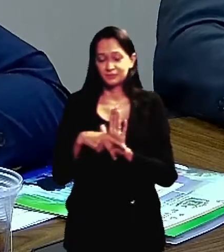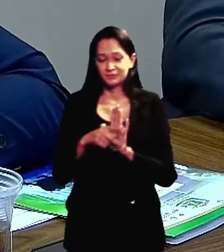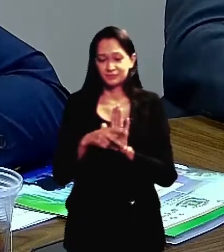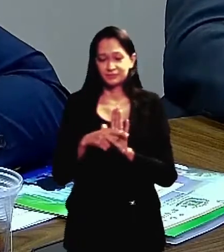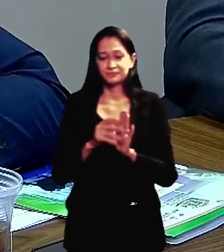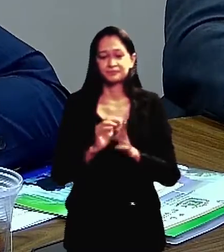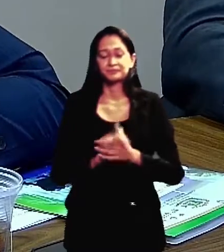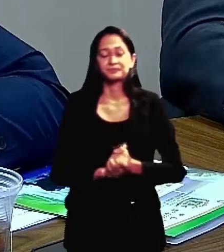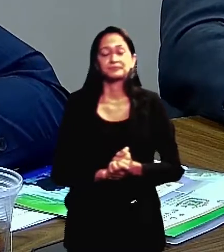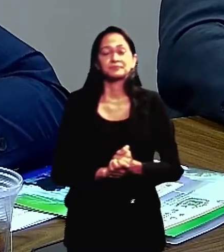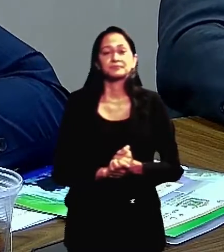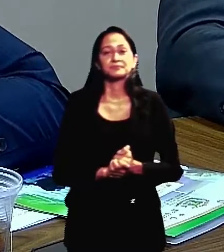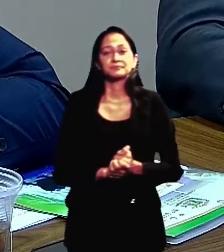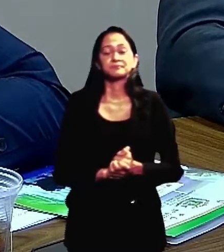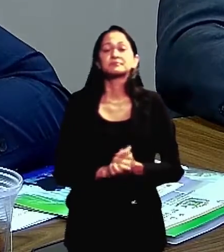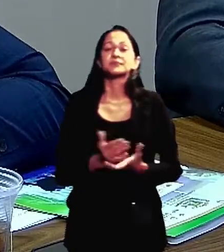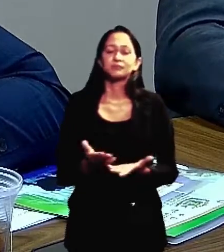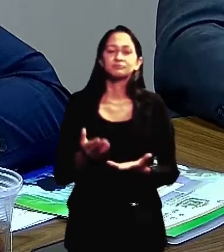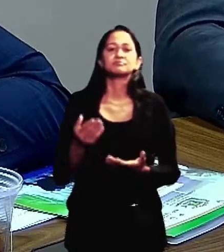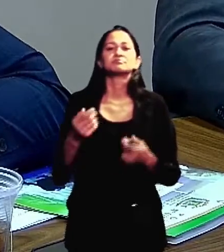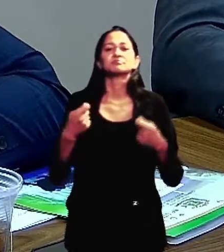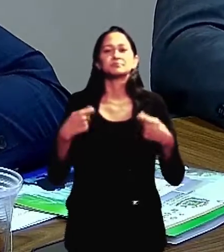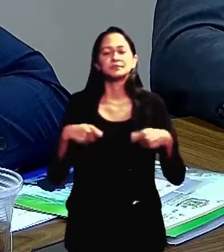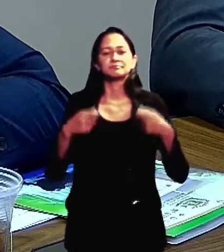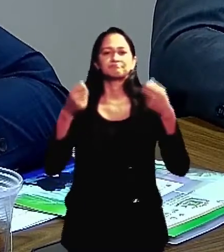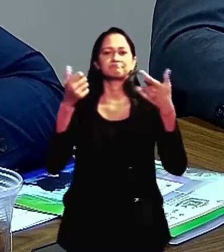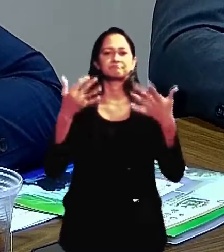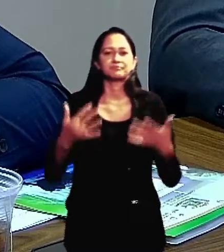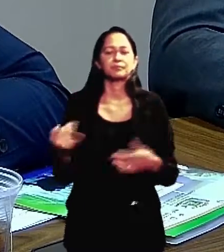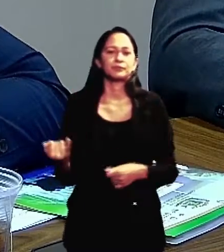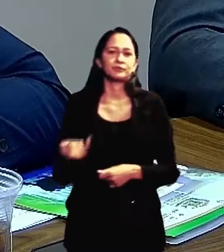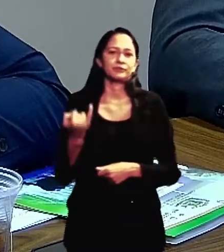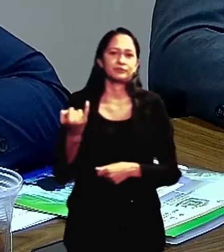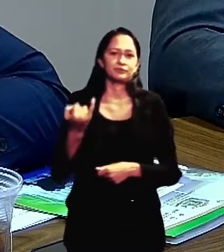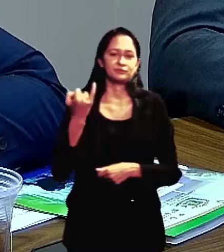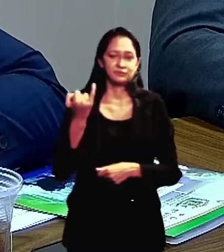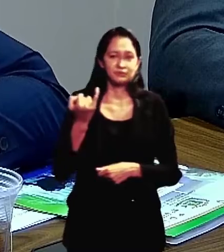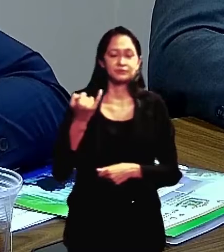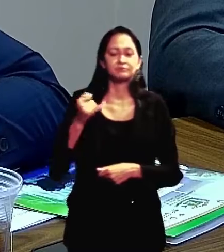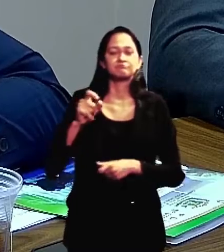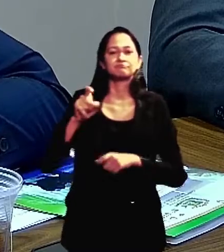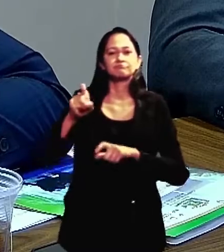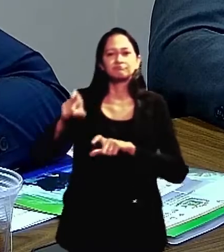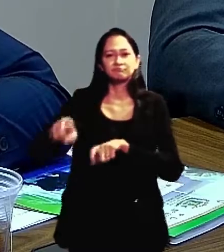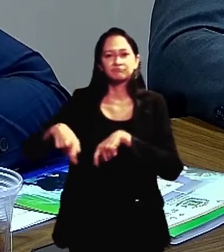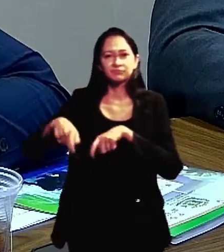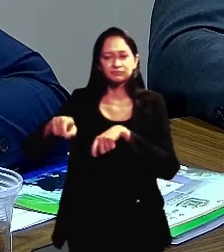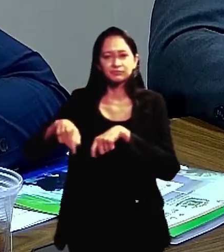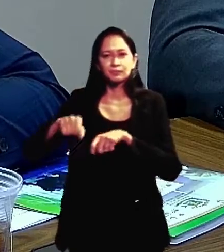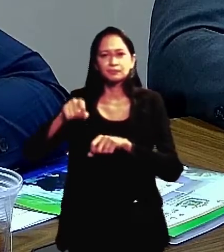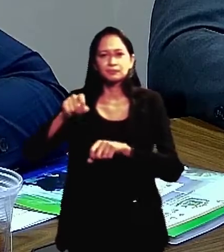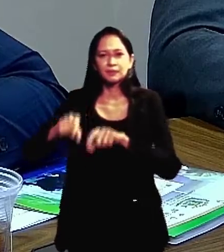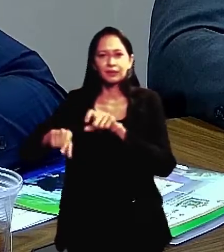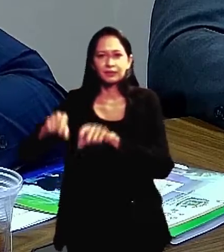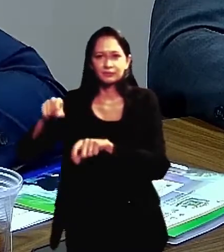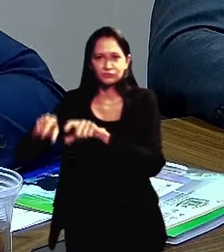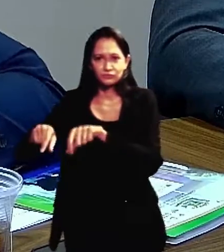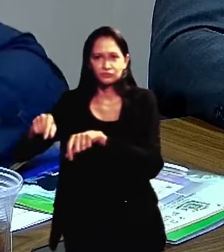podemos deixar de destacar a importância do agronegócio para a